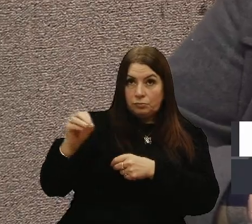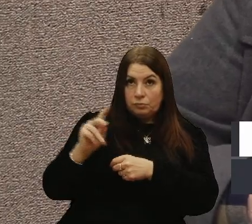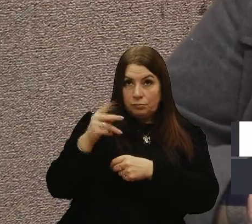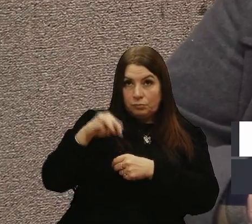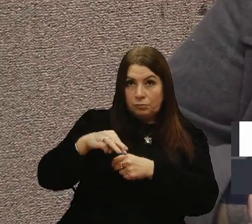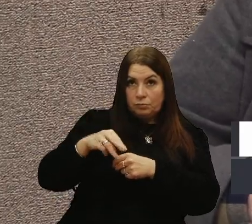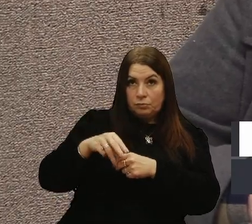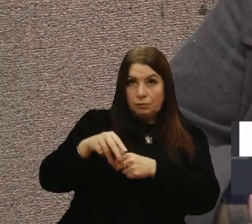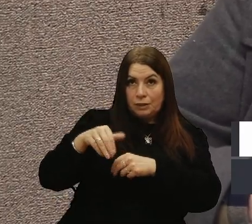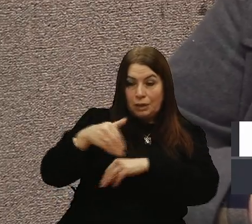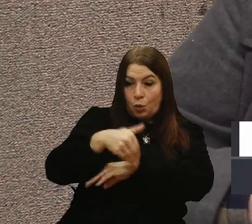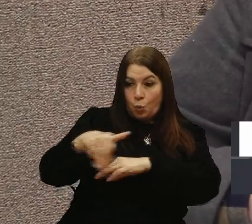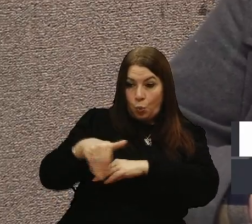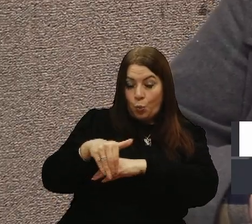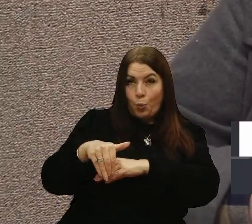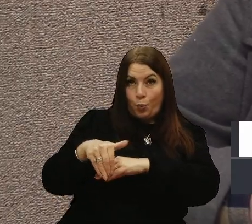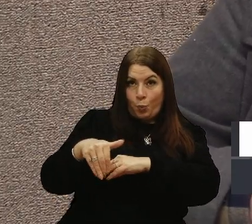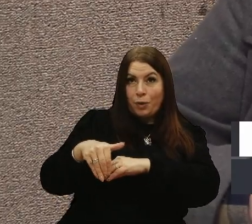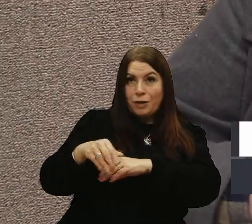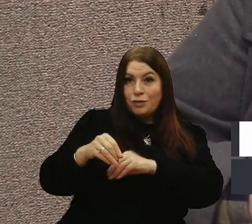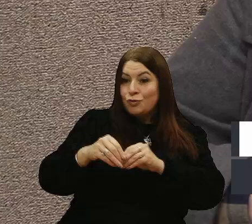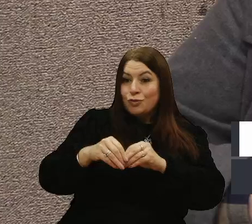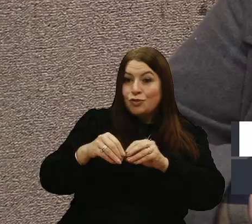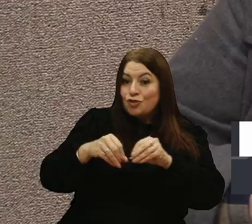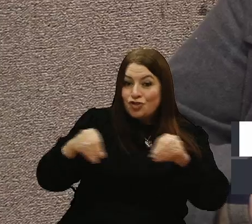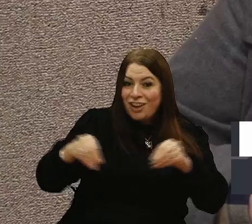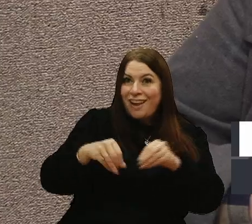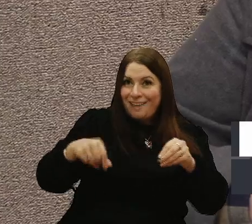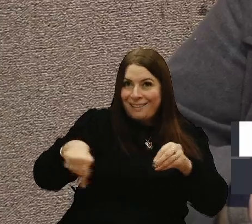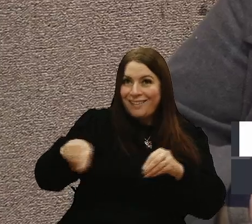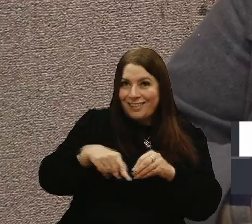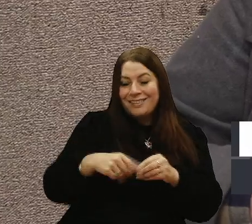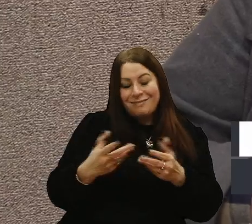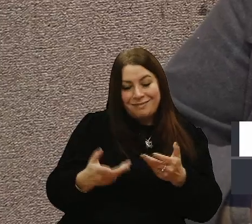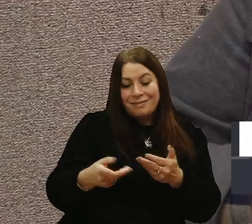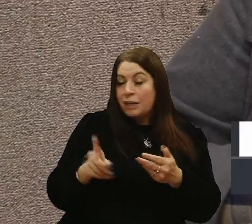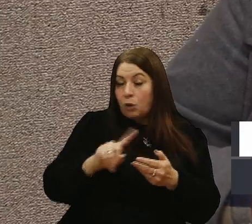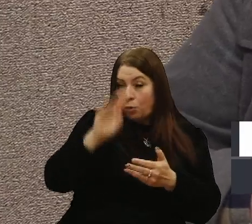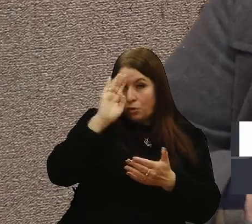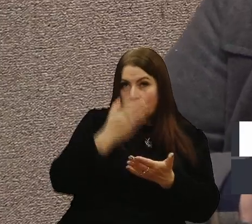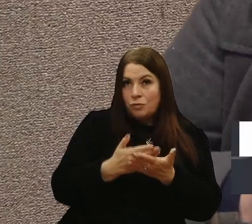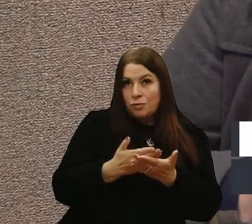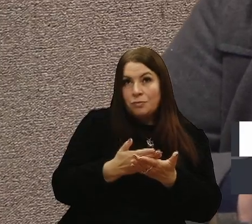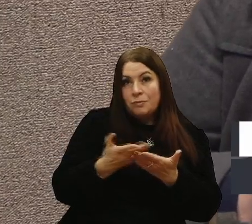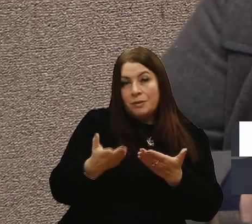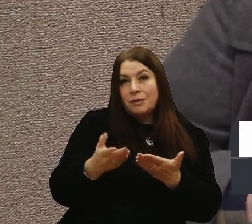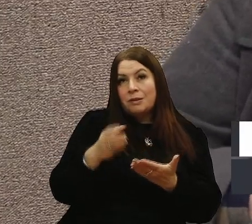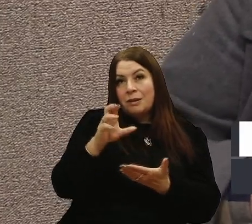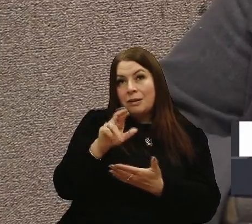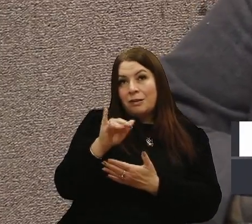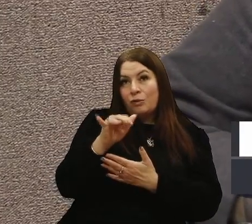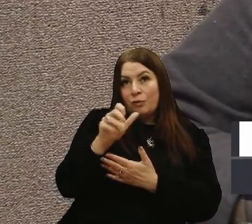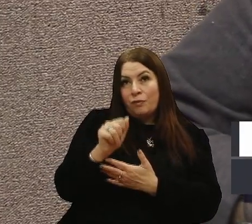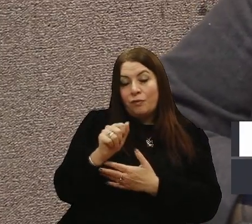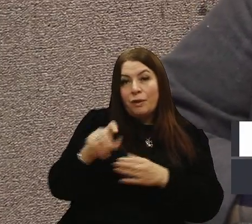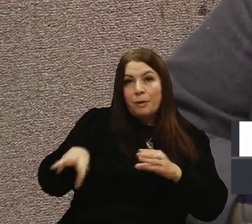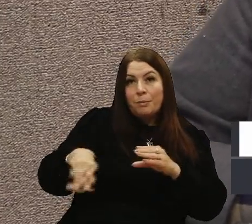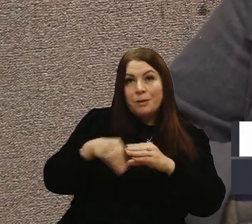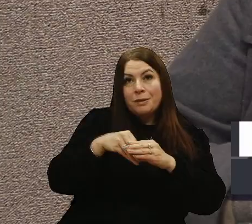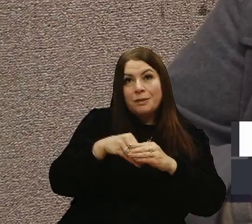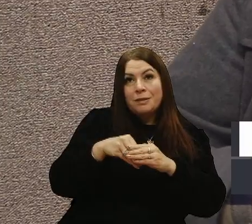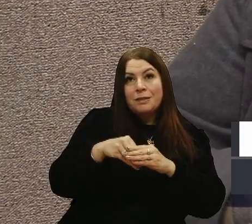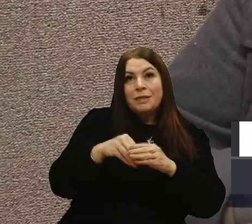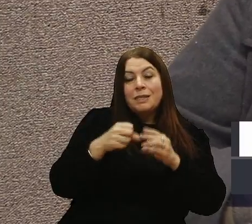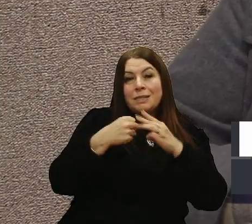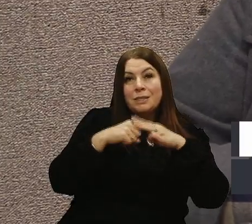chão. Ele não acreditou. Eu disse para ele, pois é. E nós, Criúva, em tese, né, geograficamente pertenceria muito mais a São